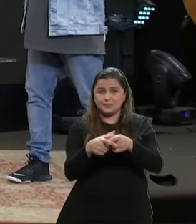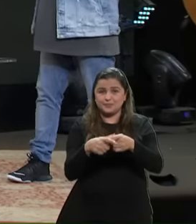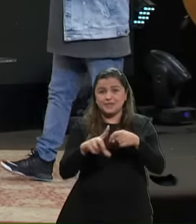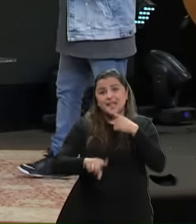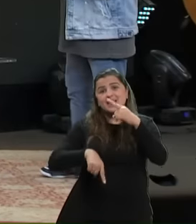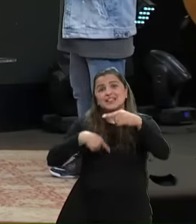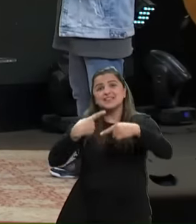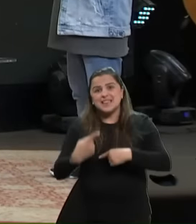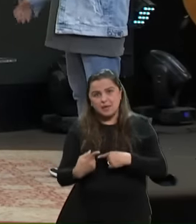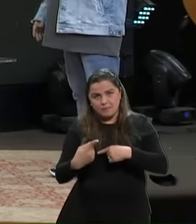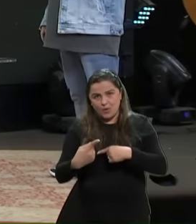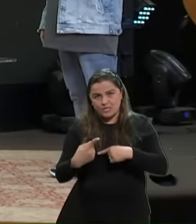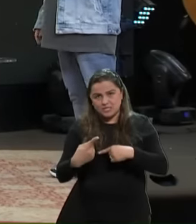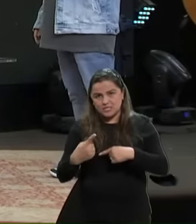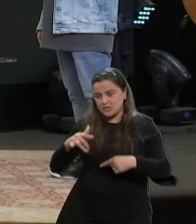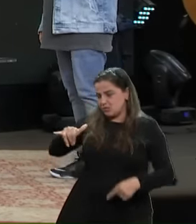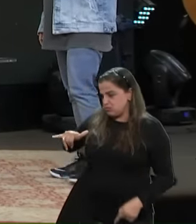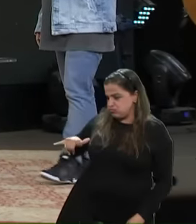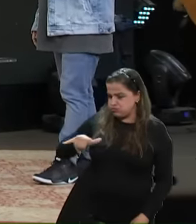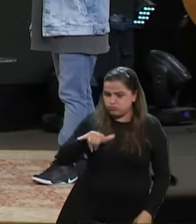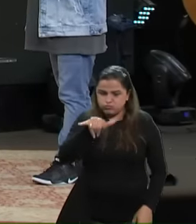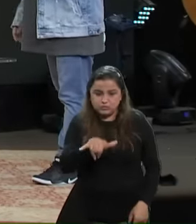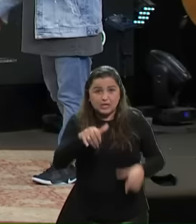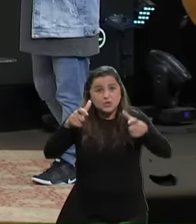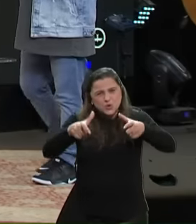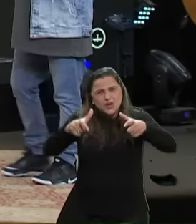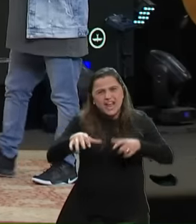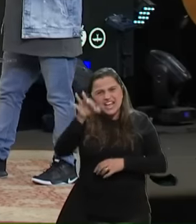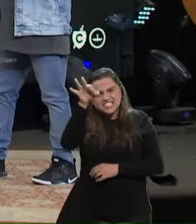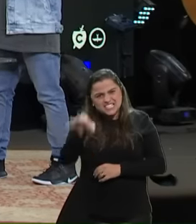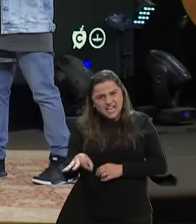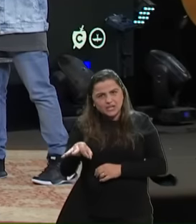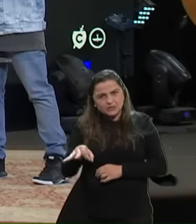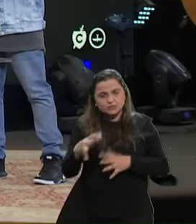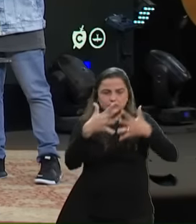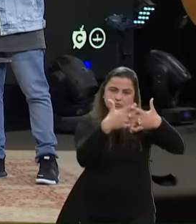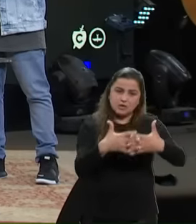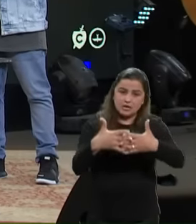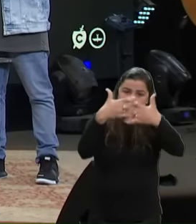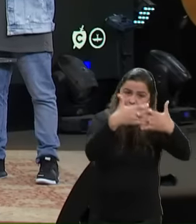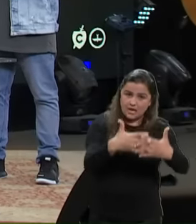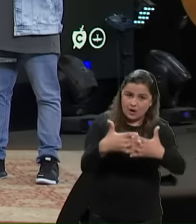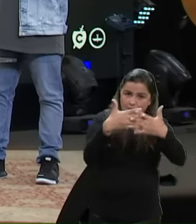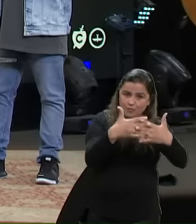Depois que a aeronave se posiciona, o homem desce do caminhão